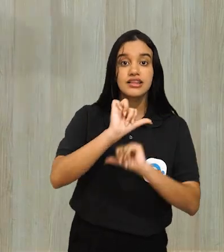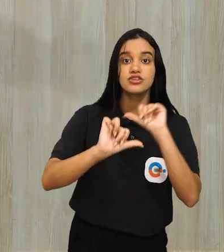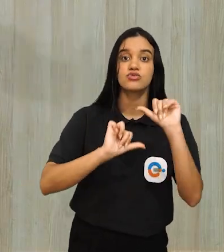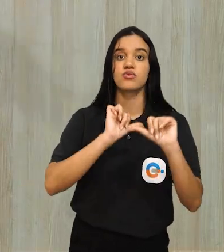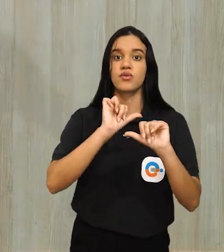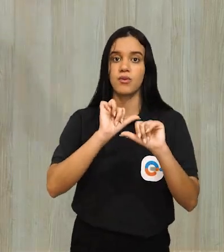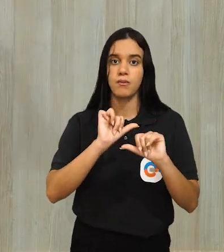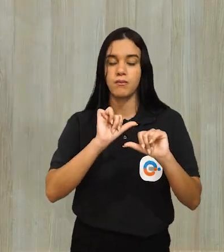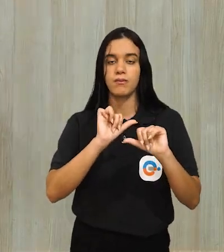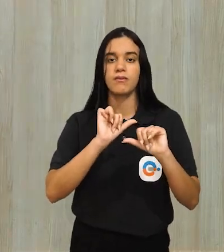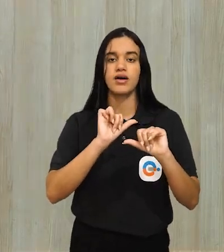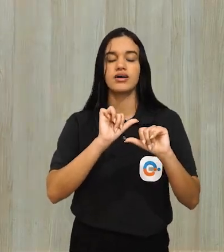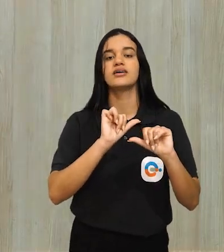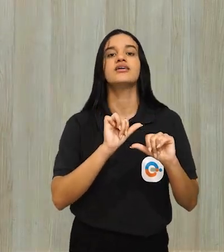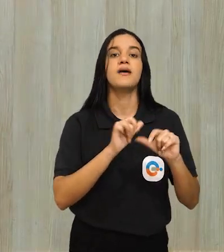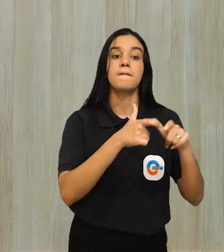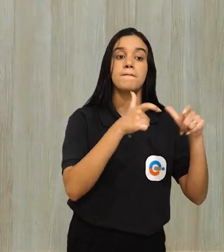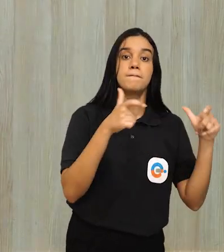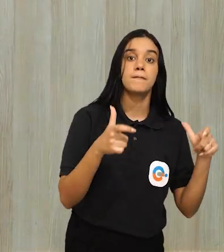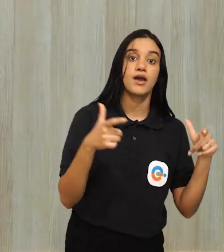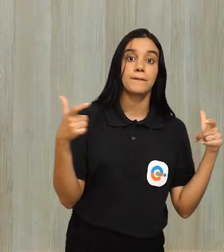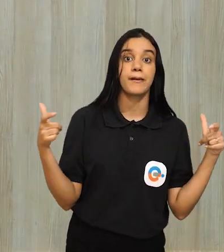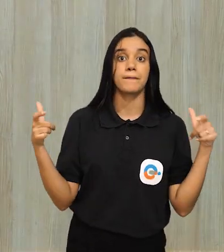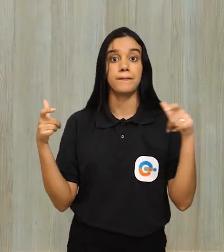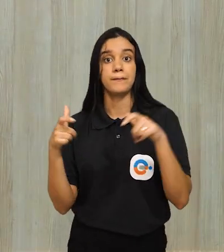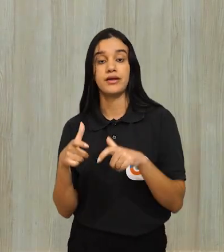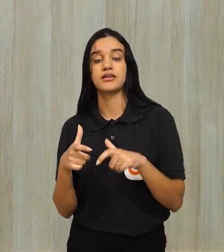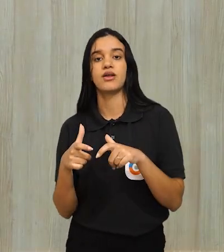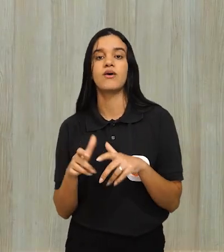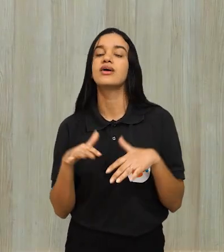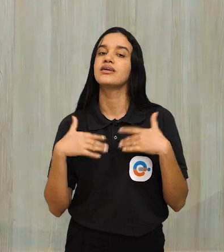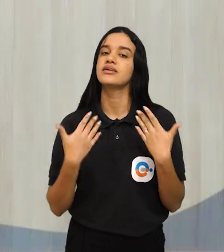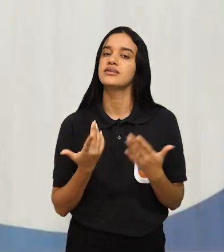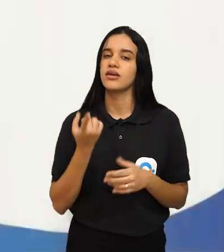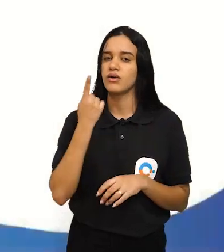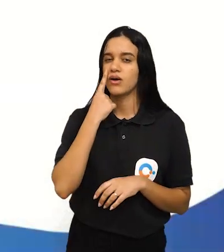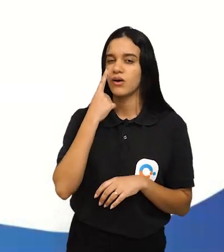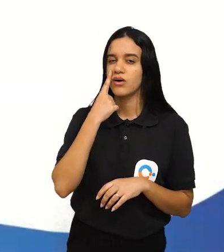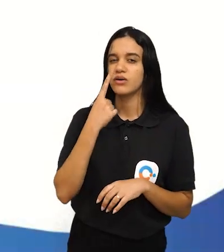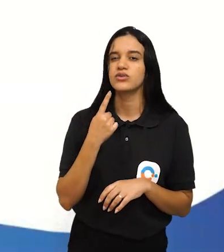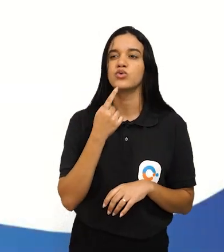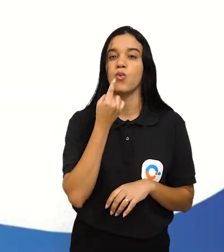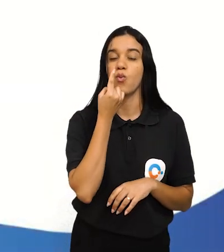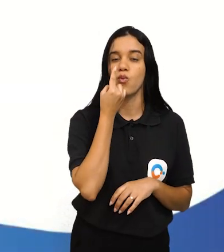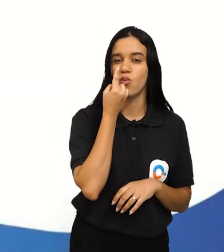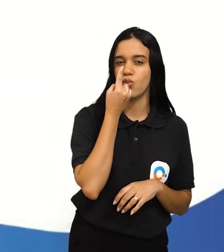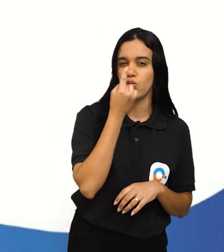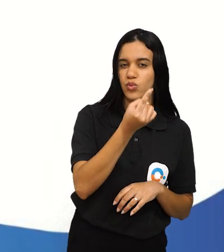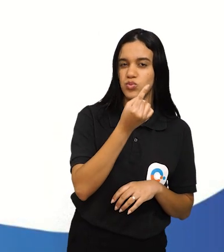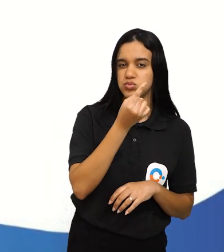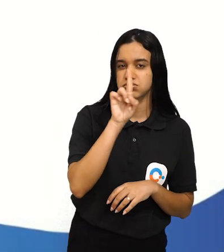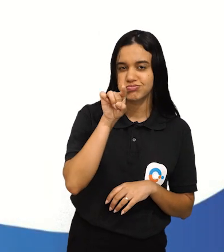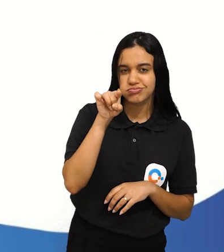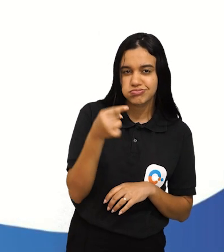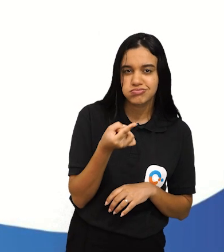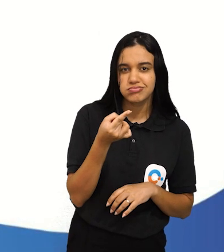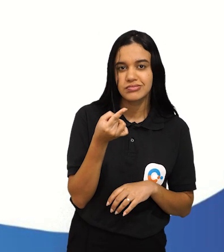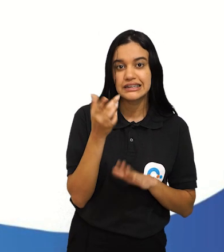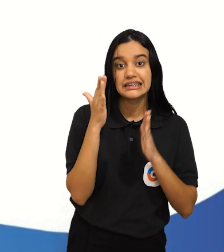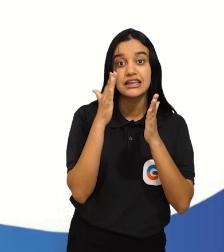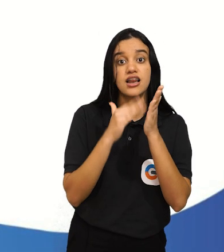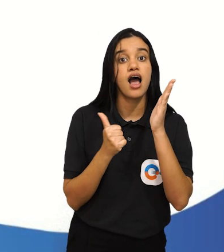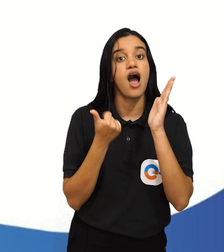a unidade maior para unidade menor então ó desse 1 eu vou tirar